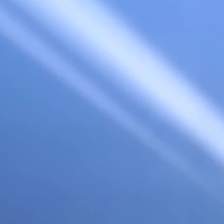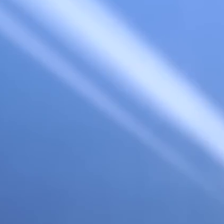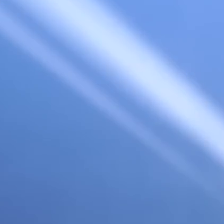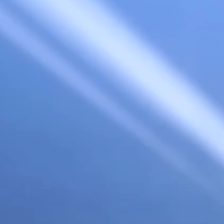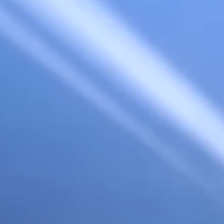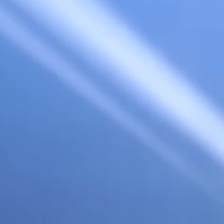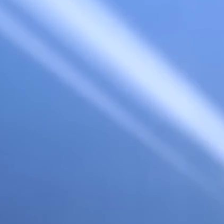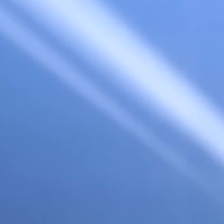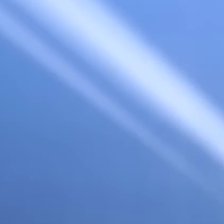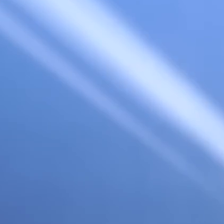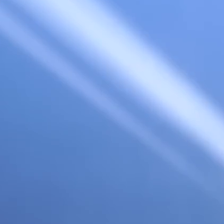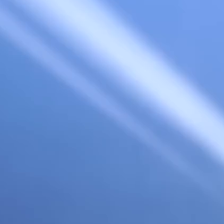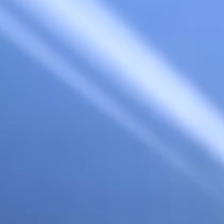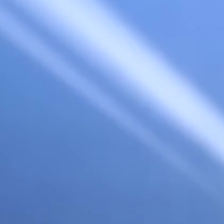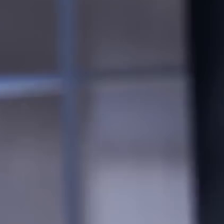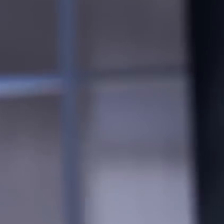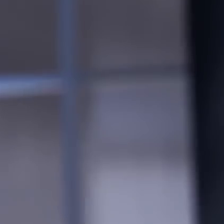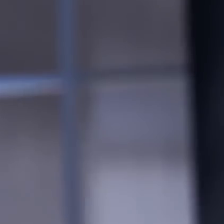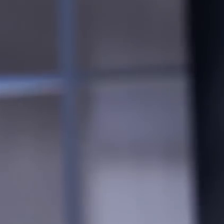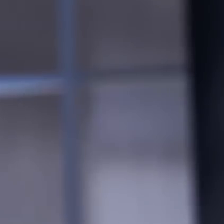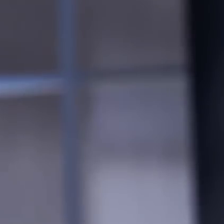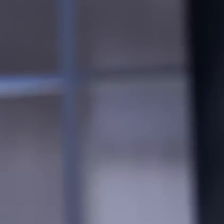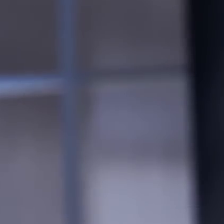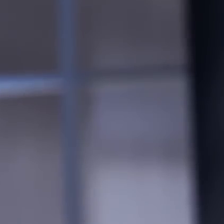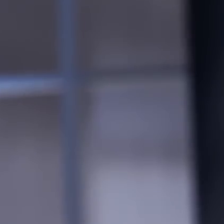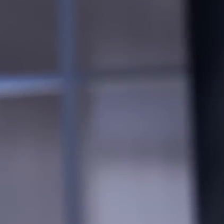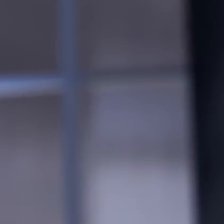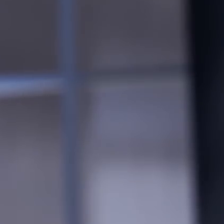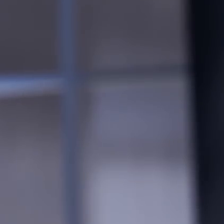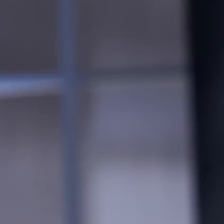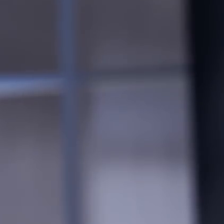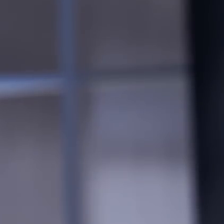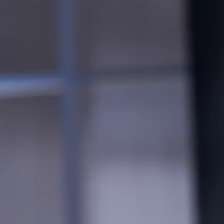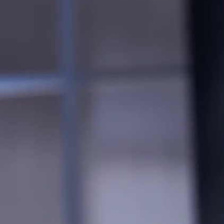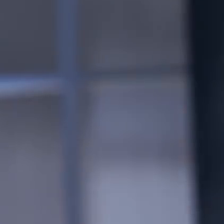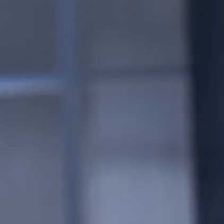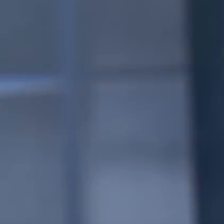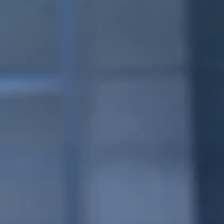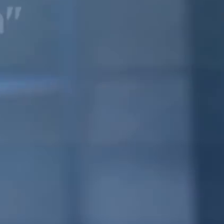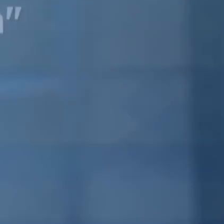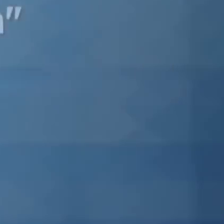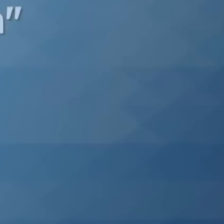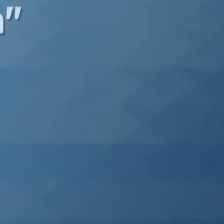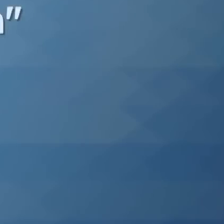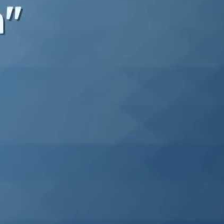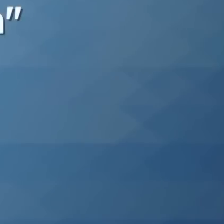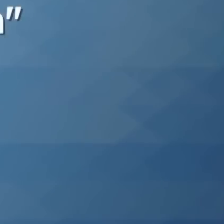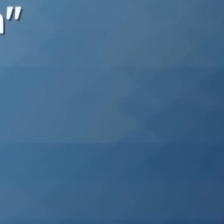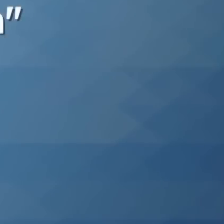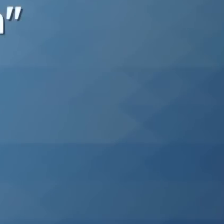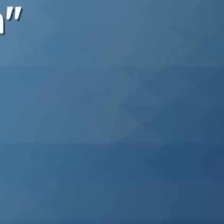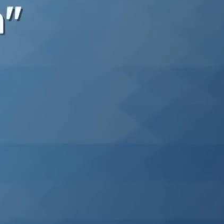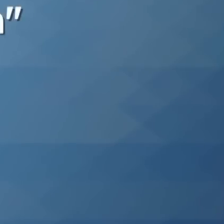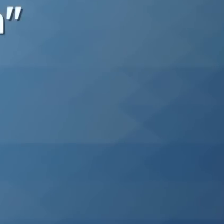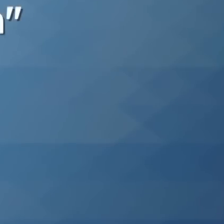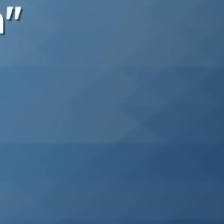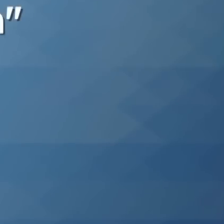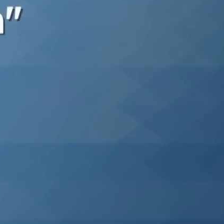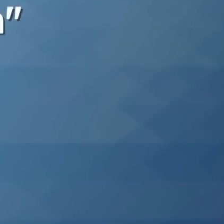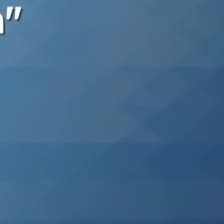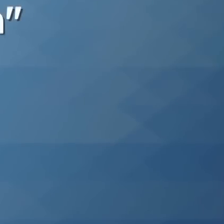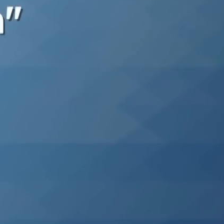nada e nem ninguém poderá tirar. Como diz o capítulo 1, verso 12 de Tiago, bem-aventurado o homem que suporta